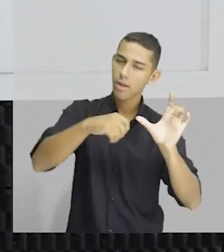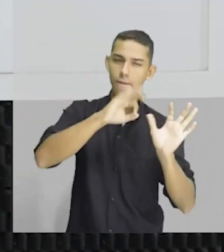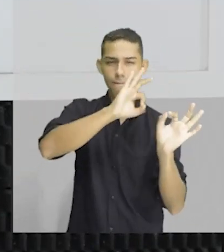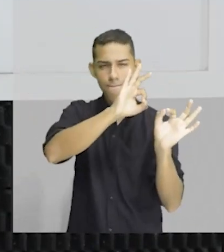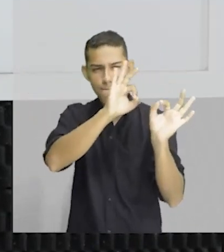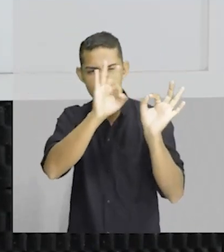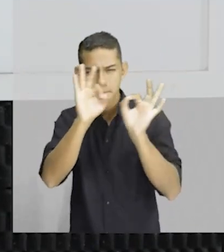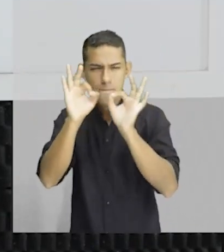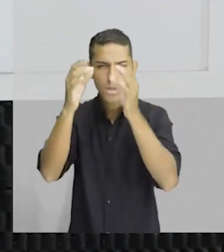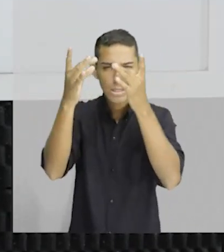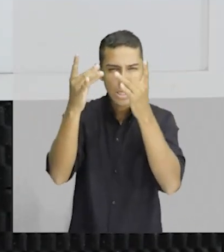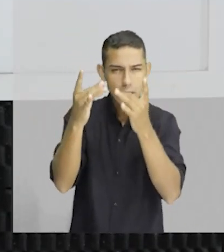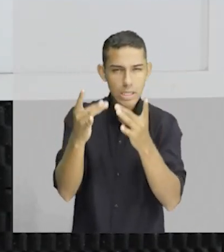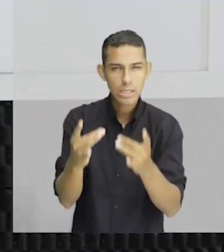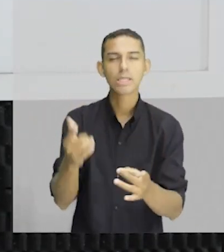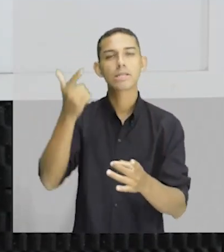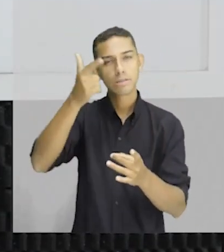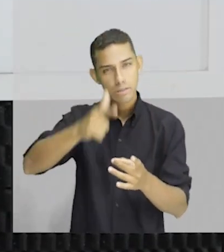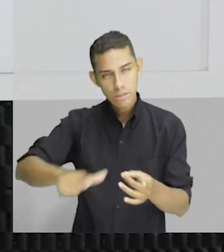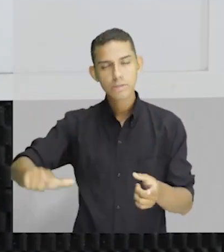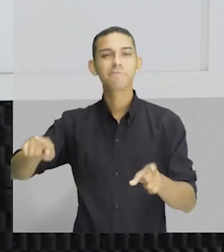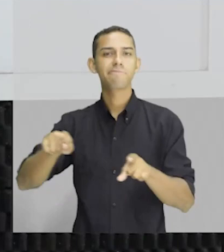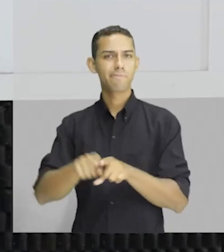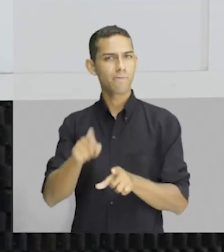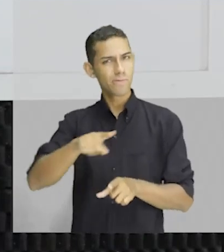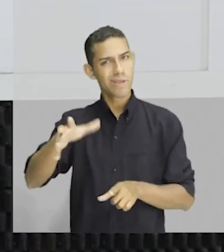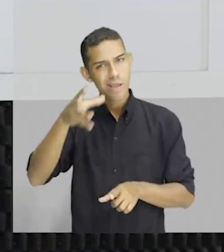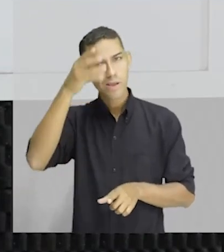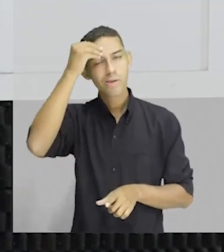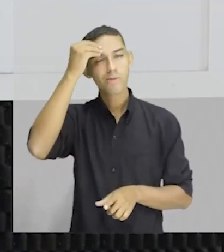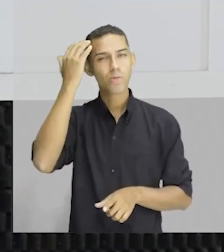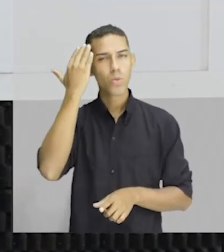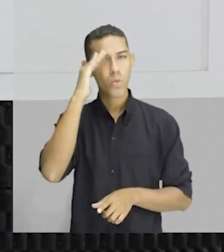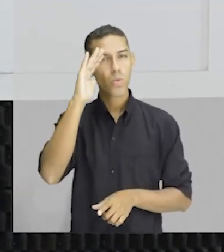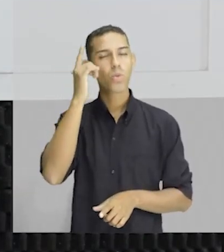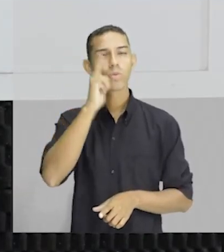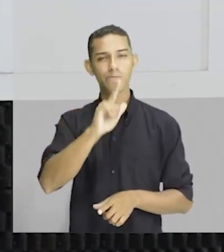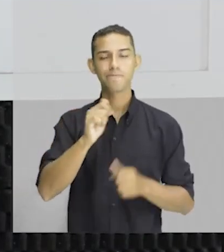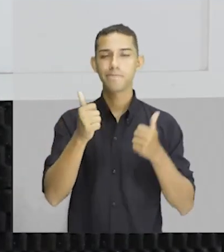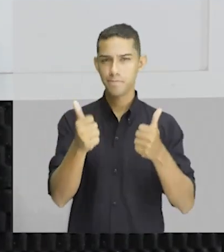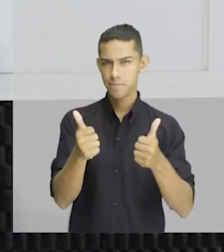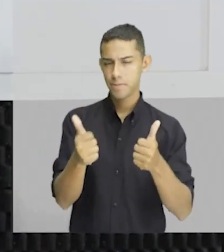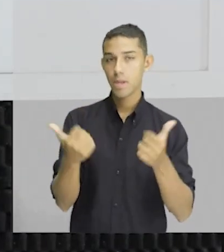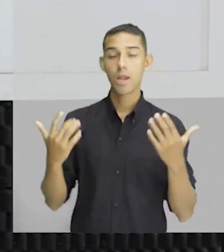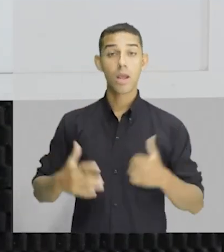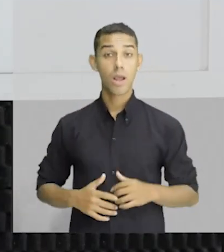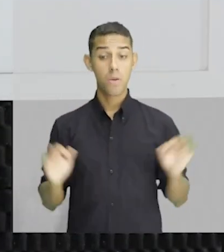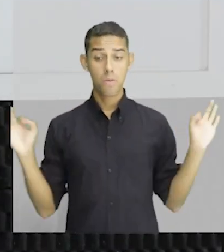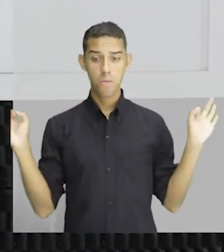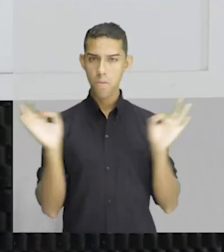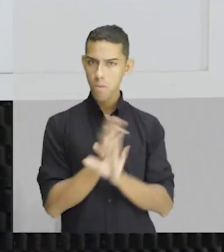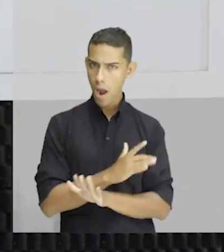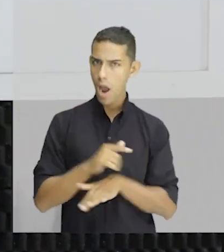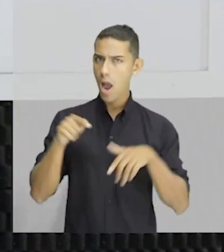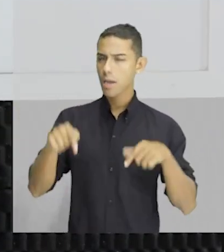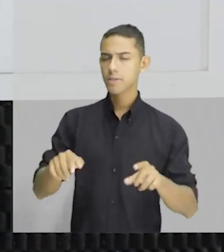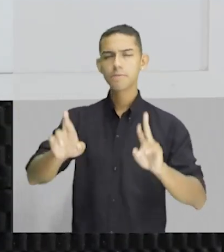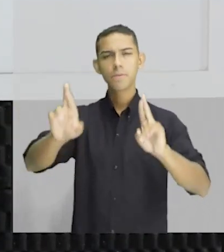assistir mais algumas vezes, tá? Que aí você consegue entender, beleza? Então, eu fico por aqui